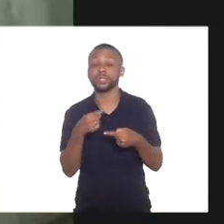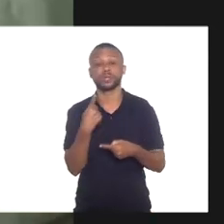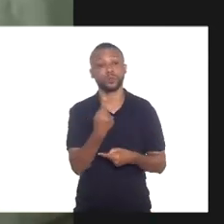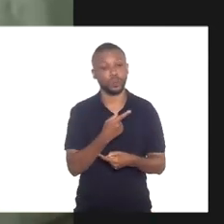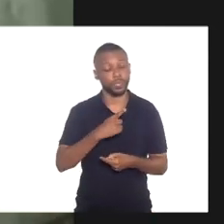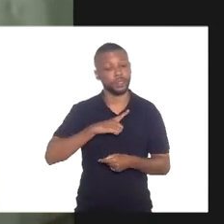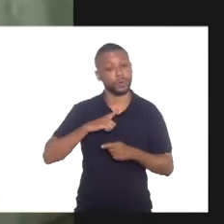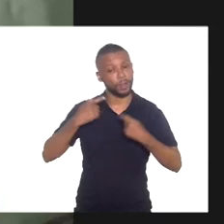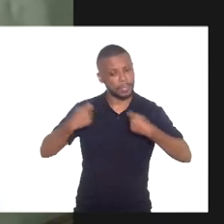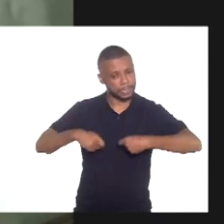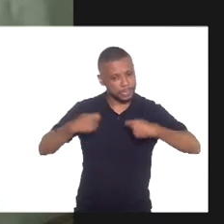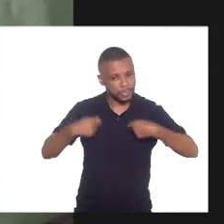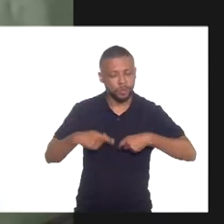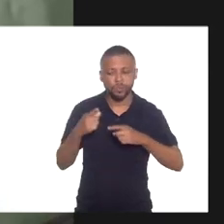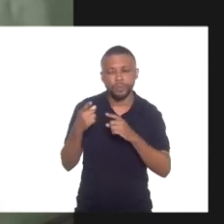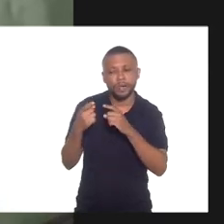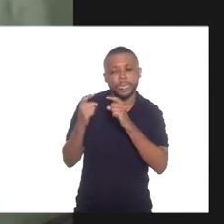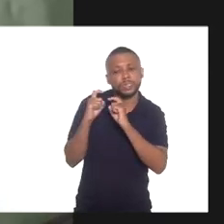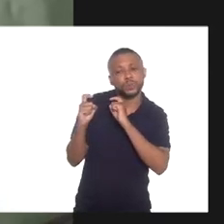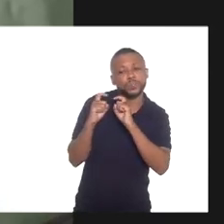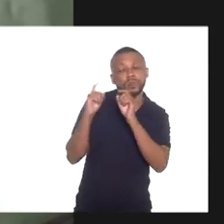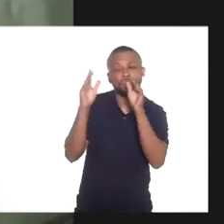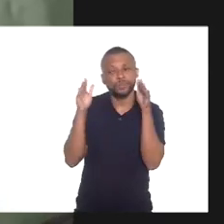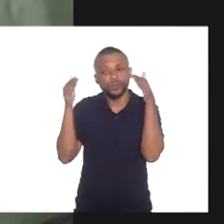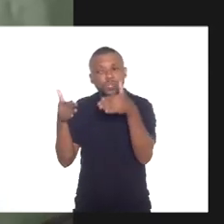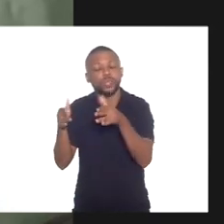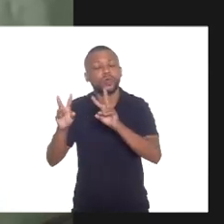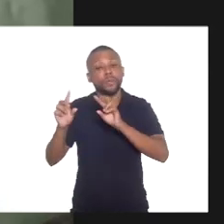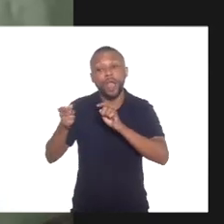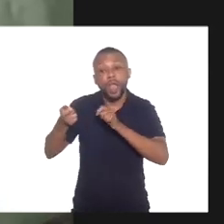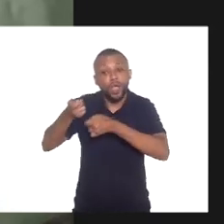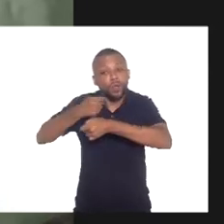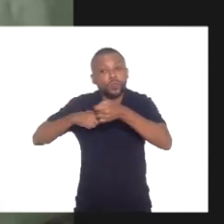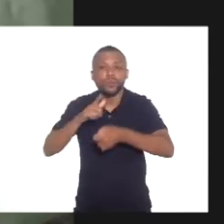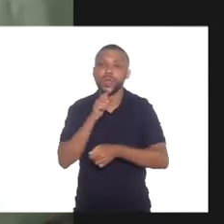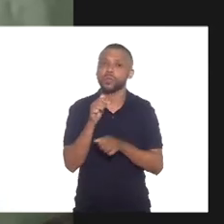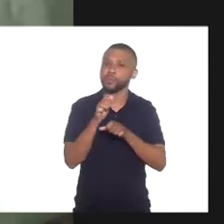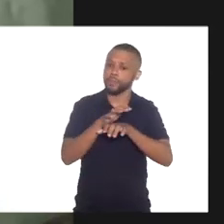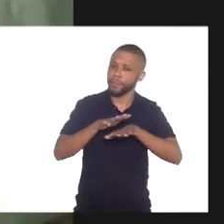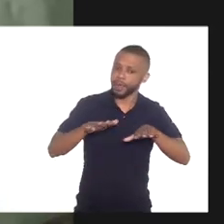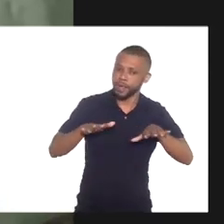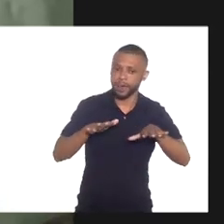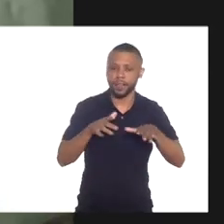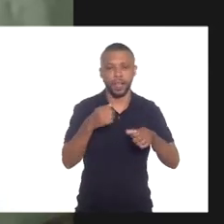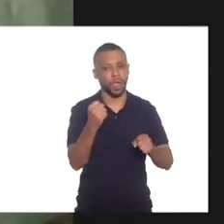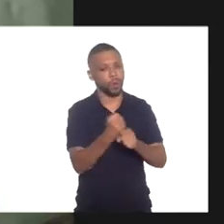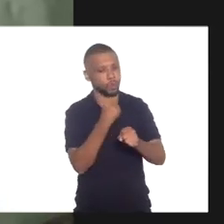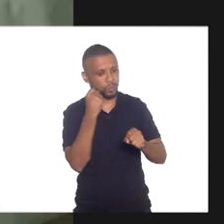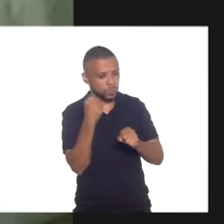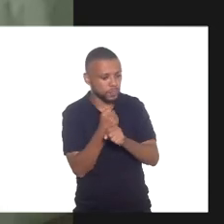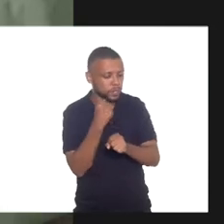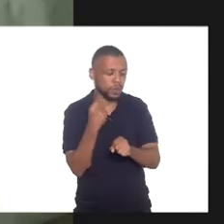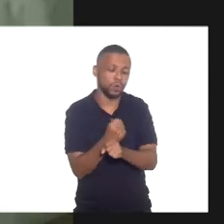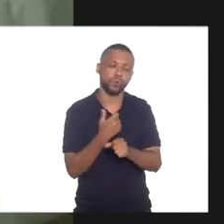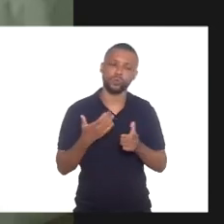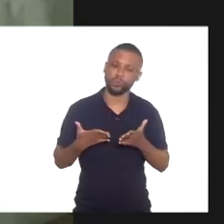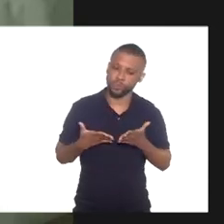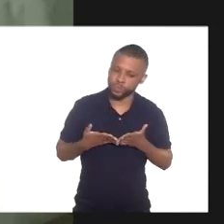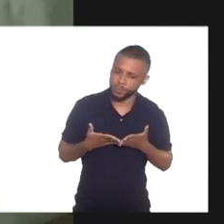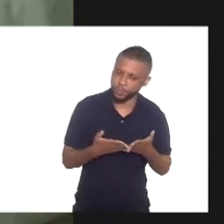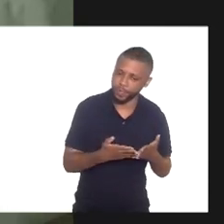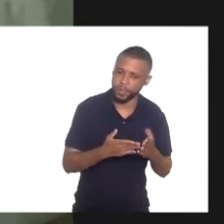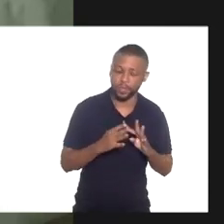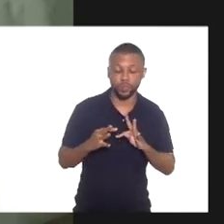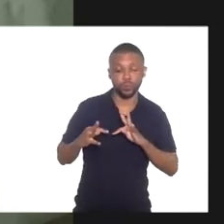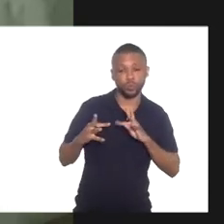mais específica em relação à economia do mar, à construção naval e tudo que